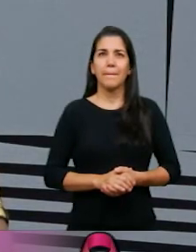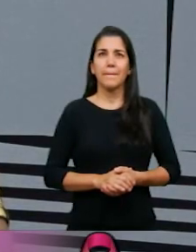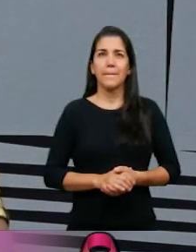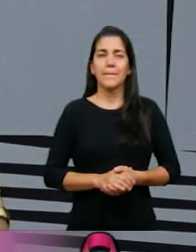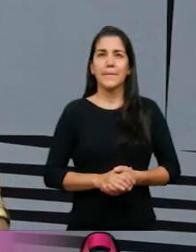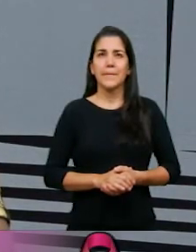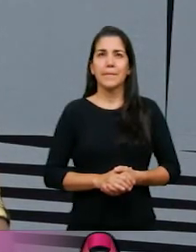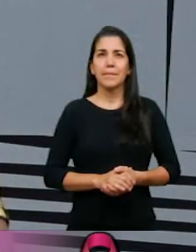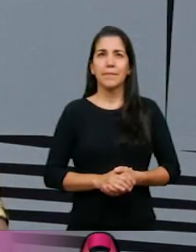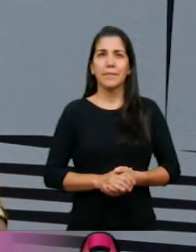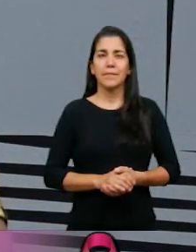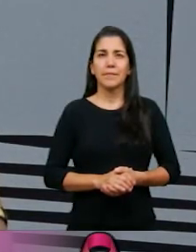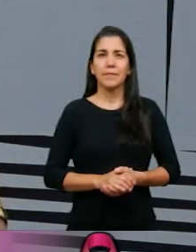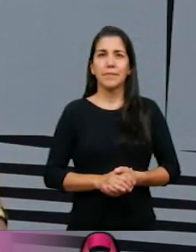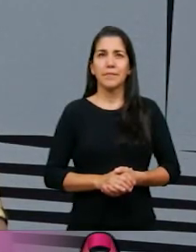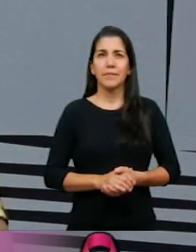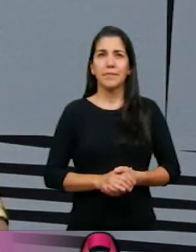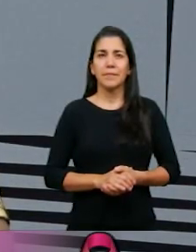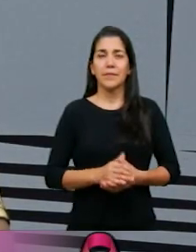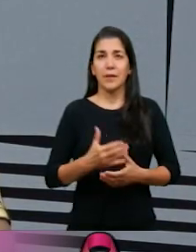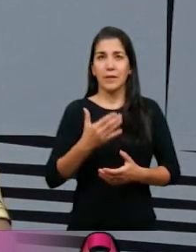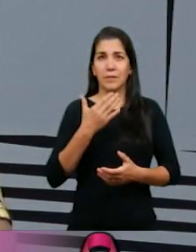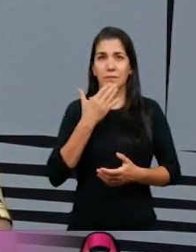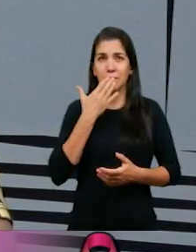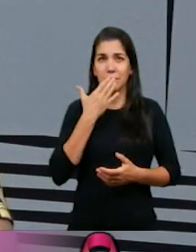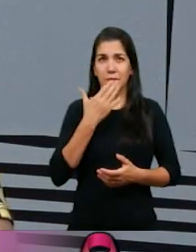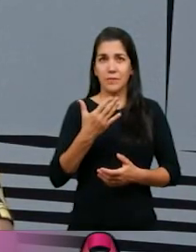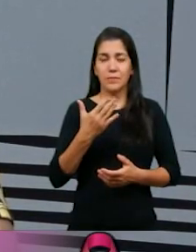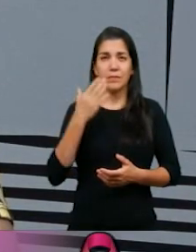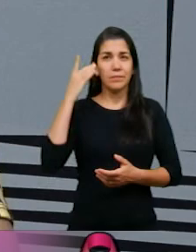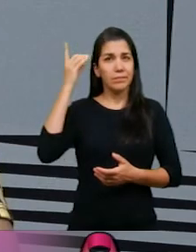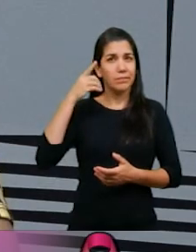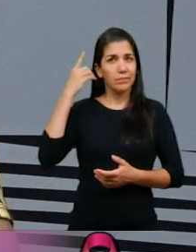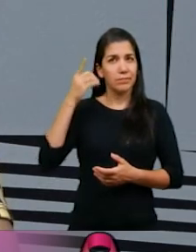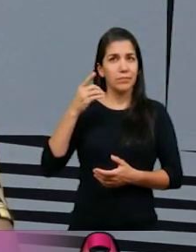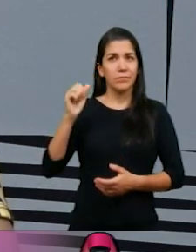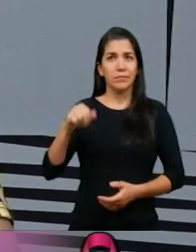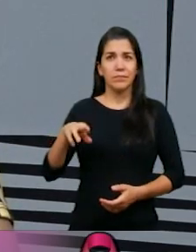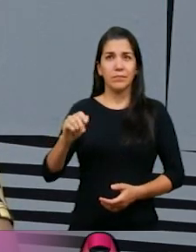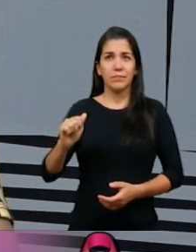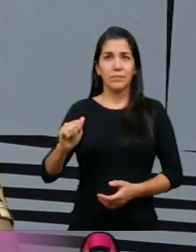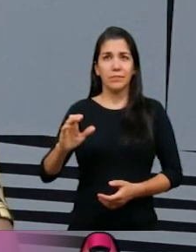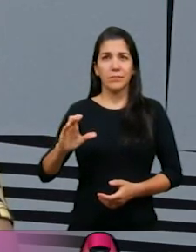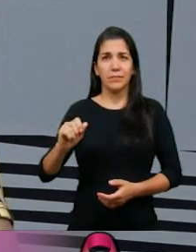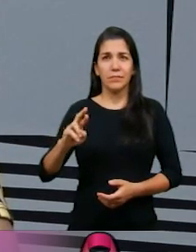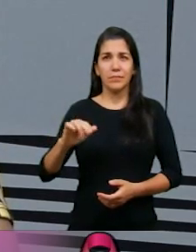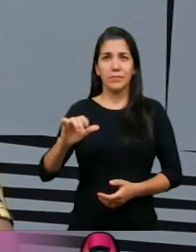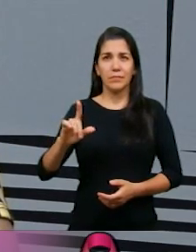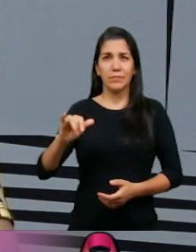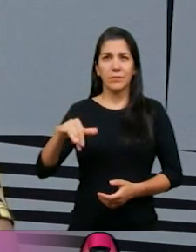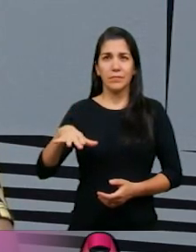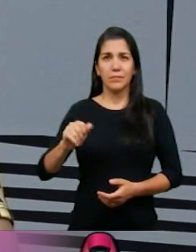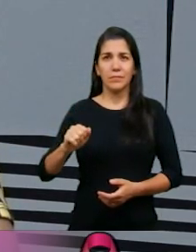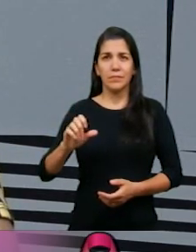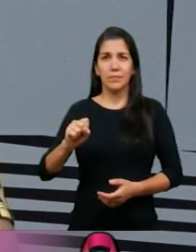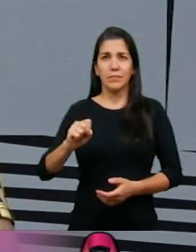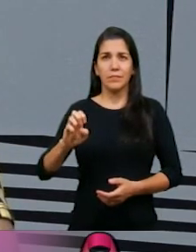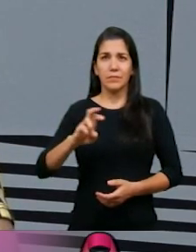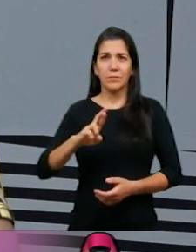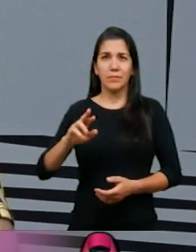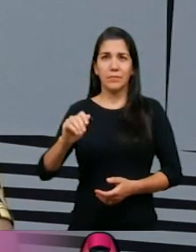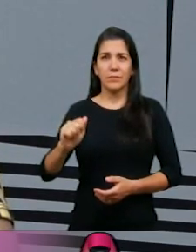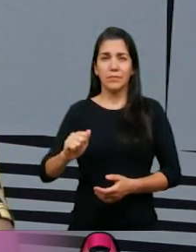Senhora presidente, solicitamos a pedido da deputada estadual Ana Carolina Serra que seja feita a leitura durante o expediente das